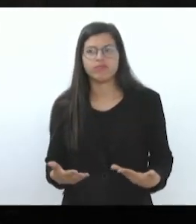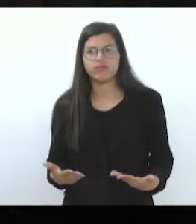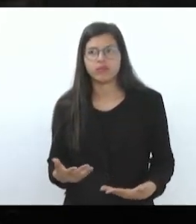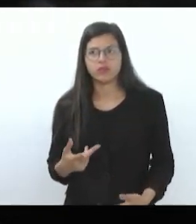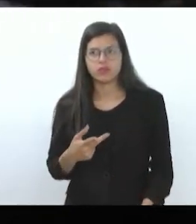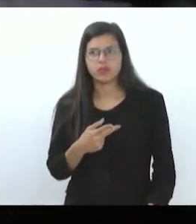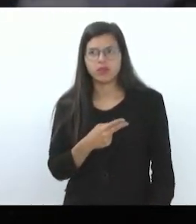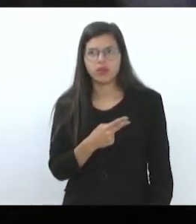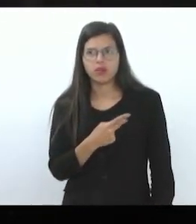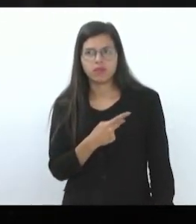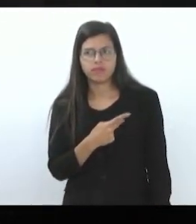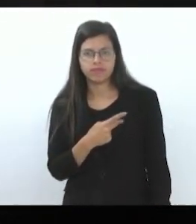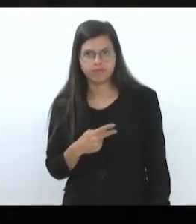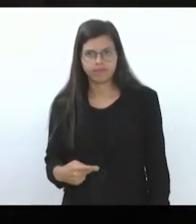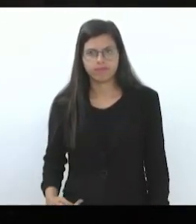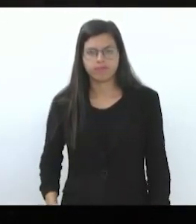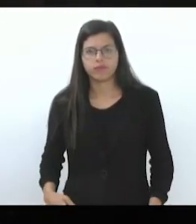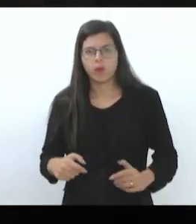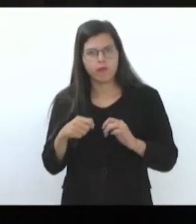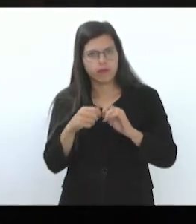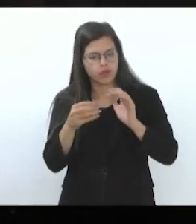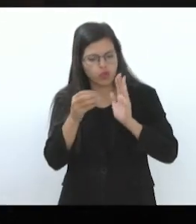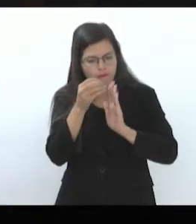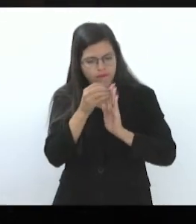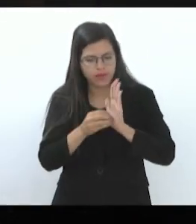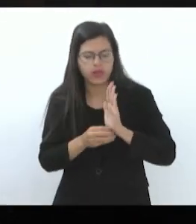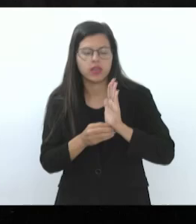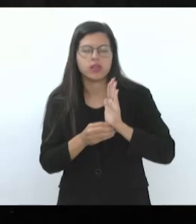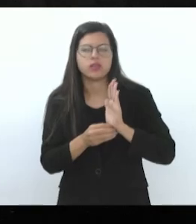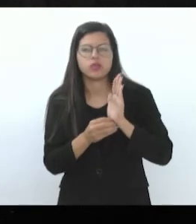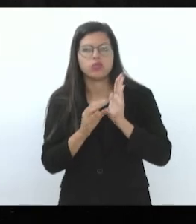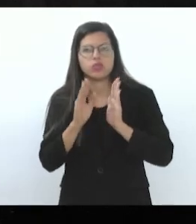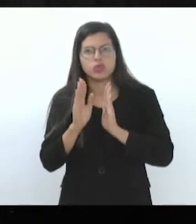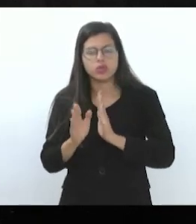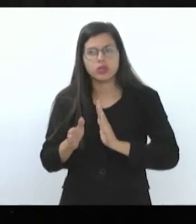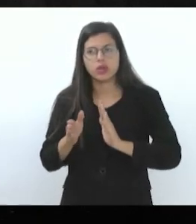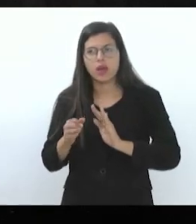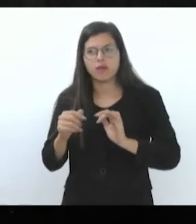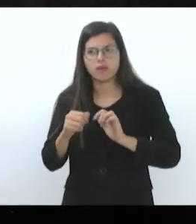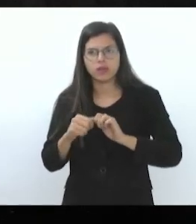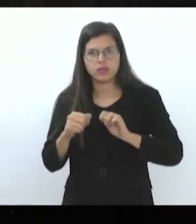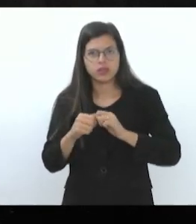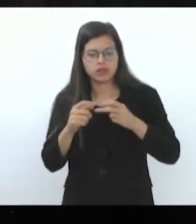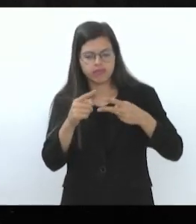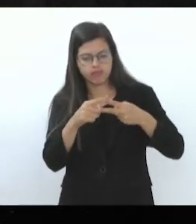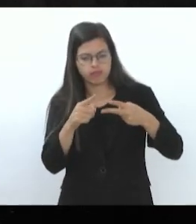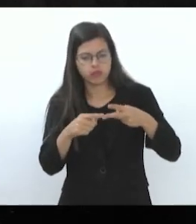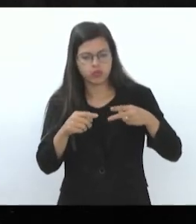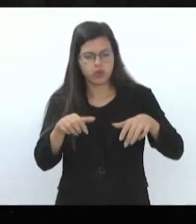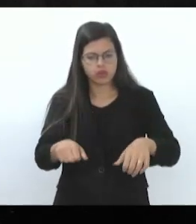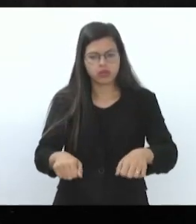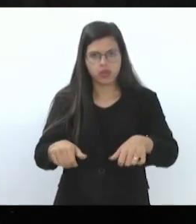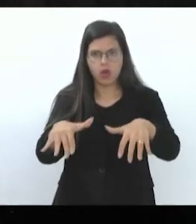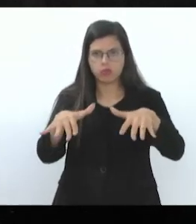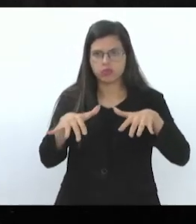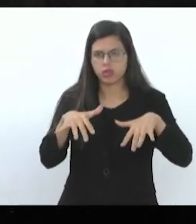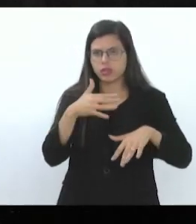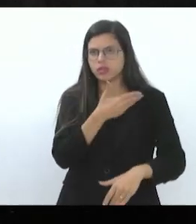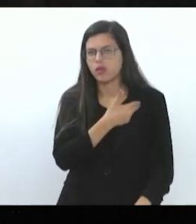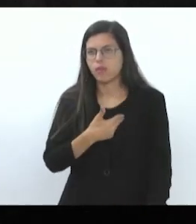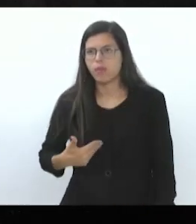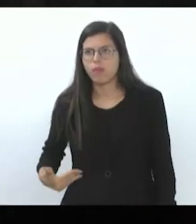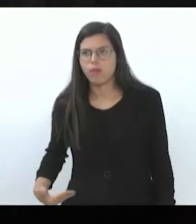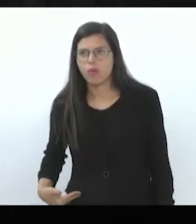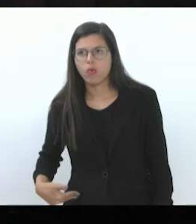dos ofícios que fiz, protocolados, para fazer 2 audiências públicas, uma em relação